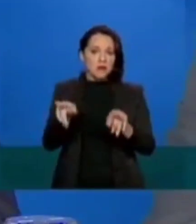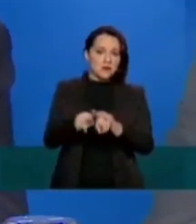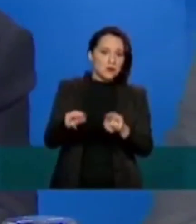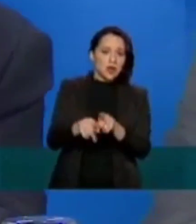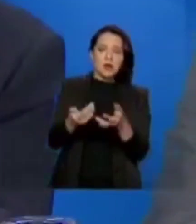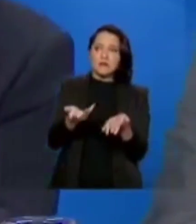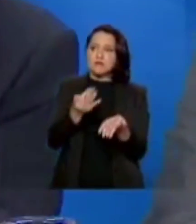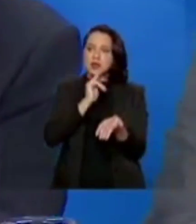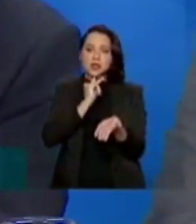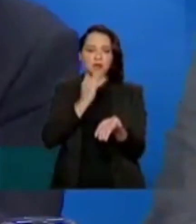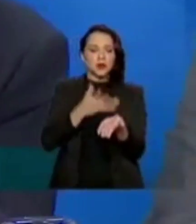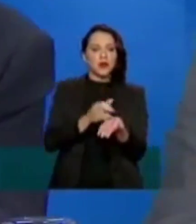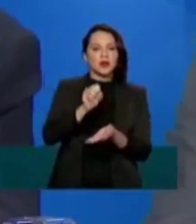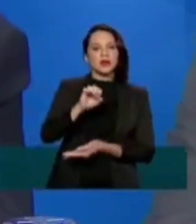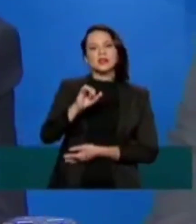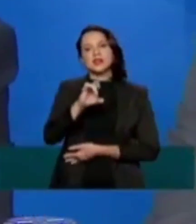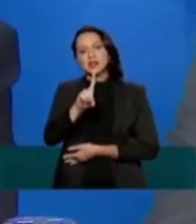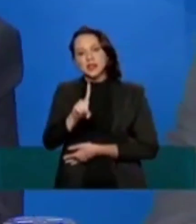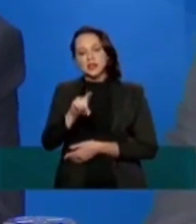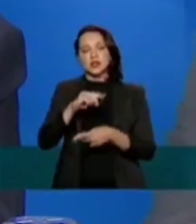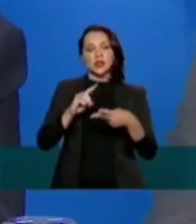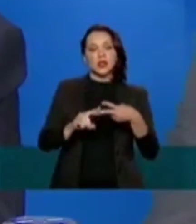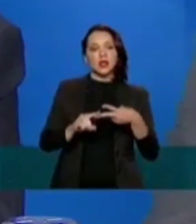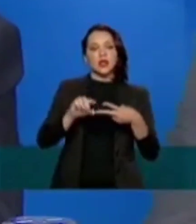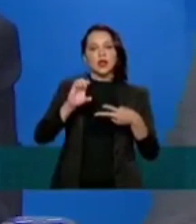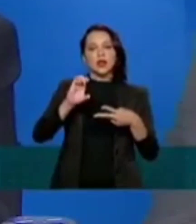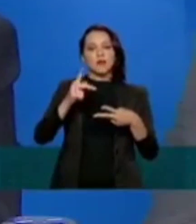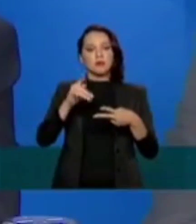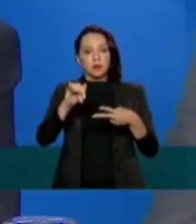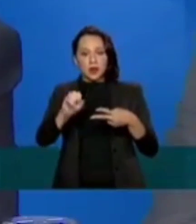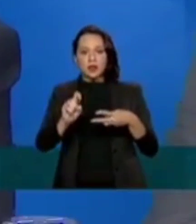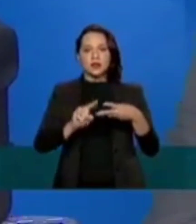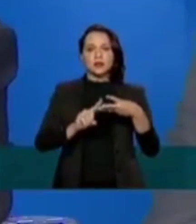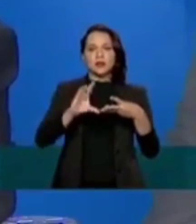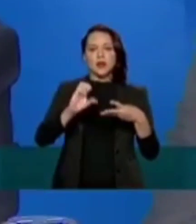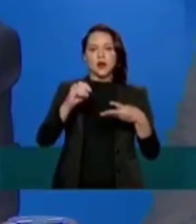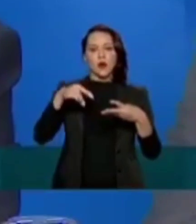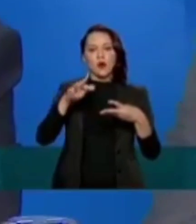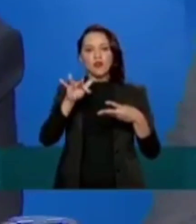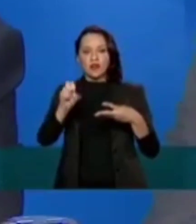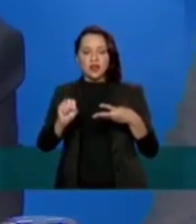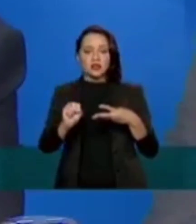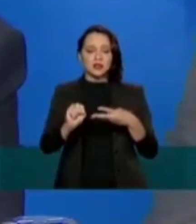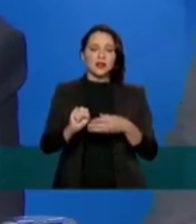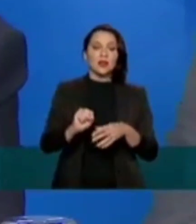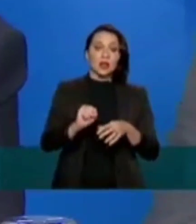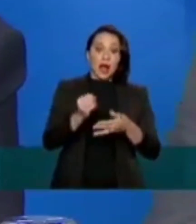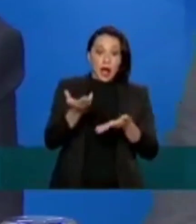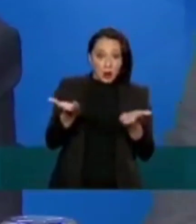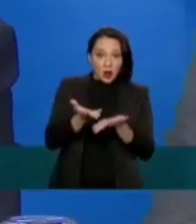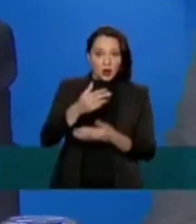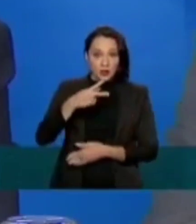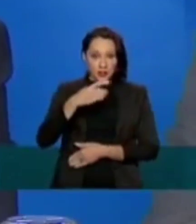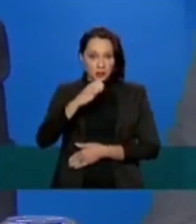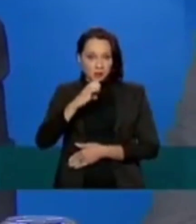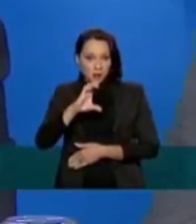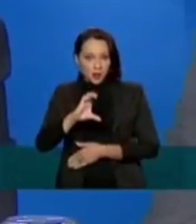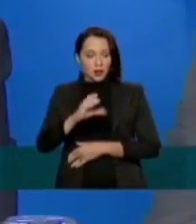como a CID e PIS/COFINS, nessa PEC dos combustíveis e da